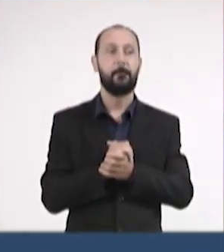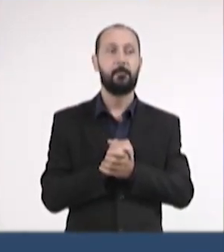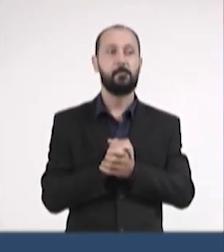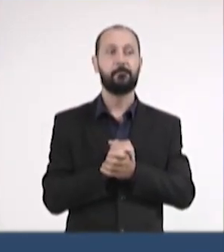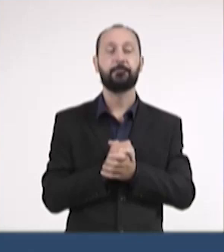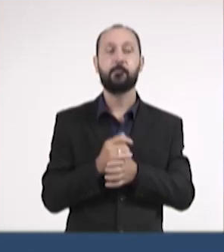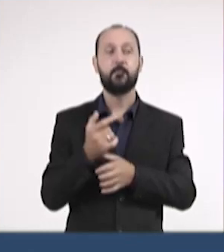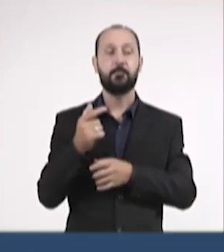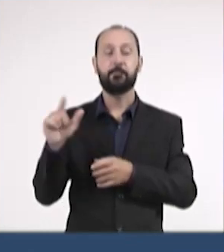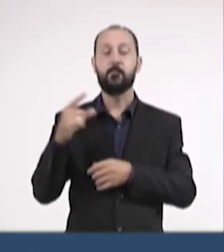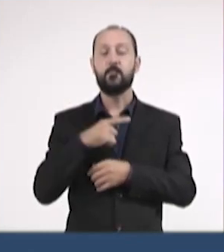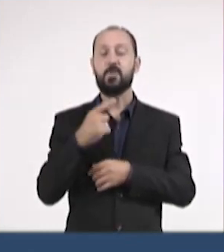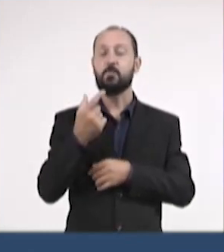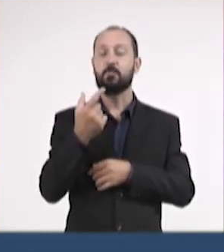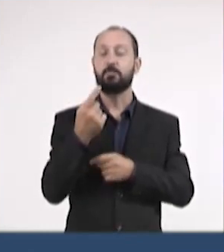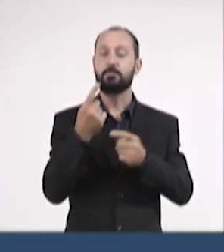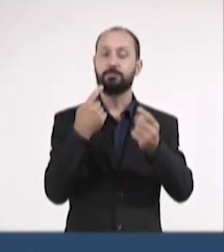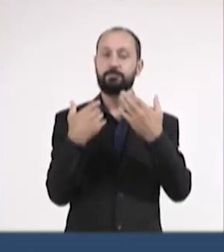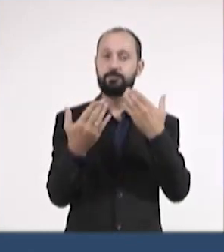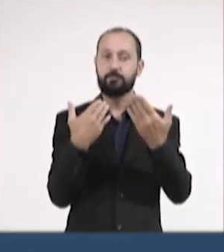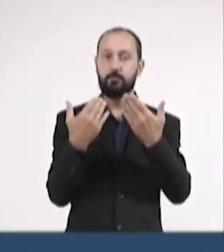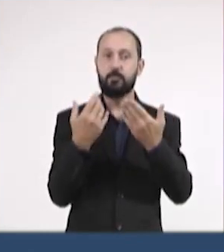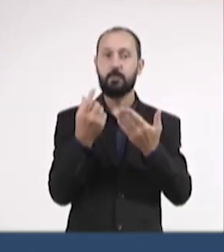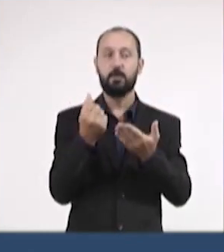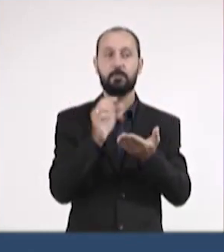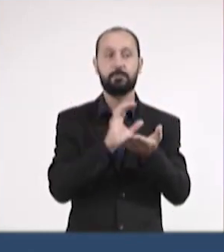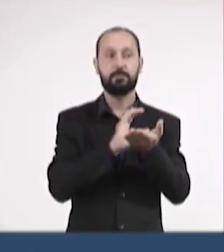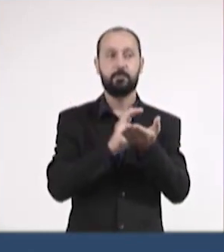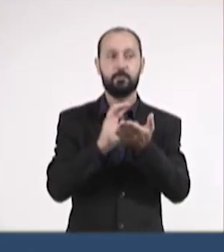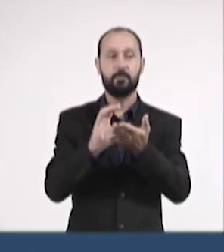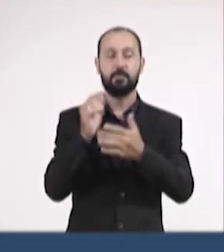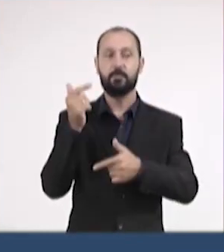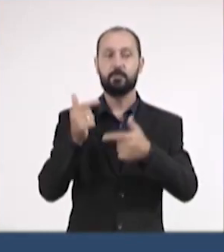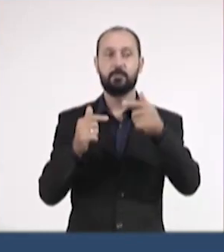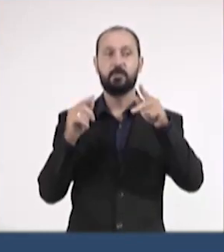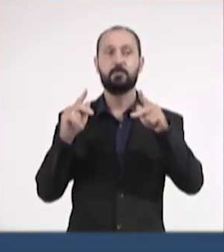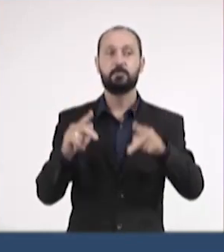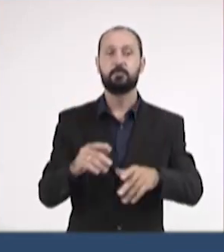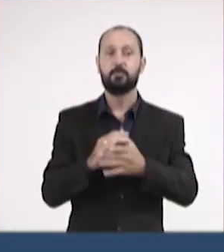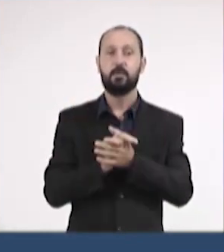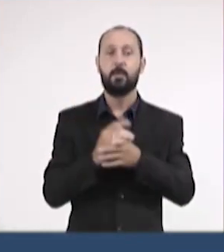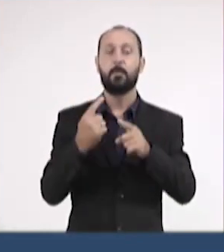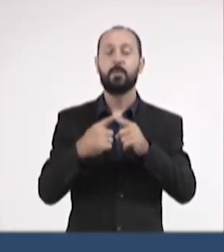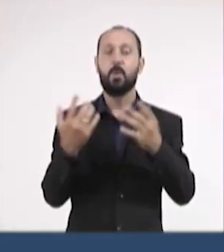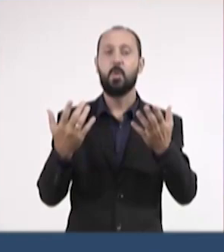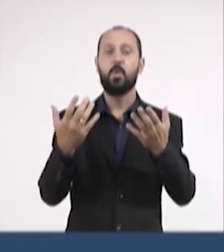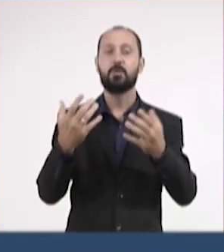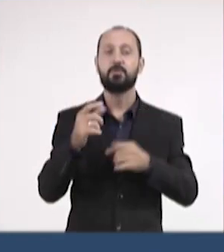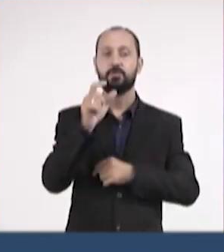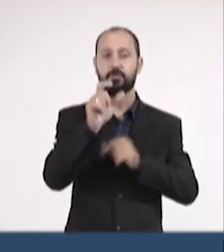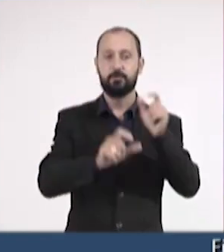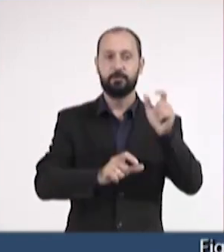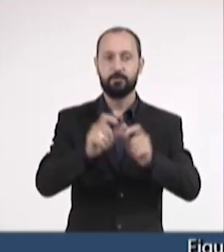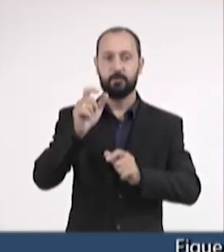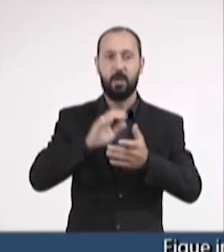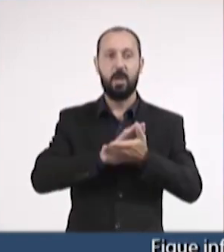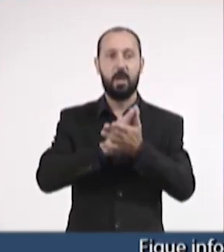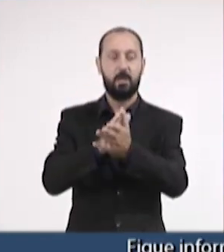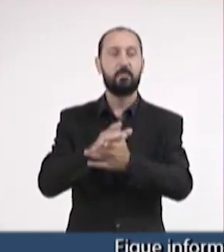outra questão que nós queremos discutir é o financiamento das nossas políticas públicas, porque a misoginia passa por esse